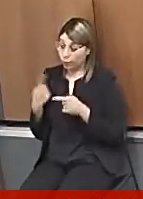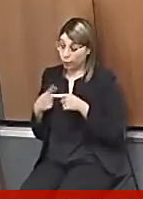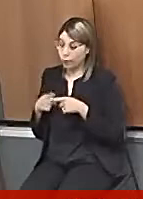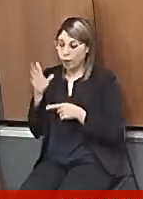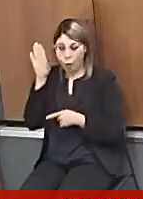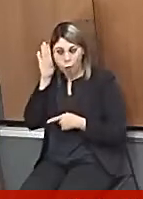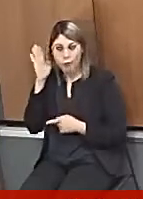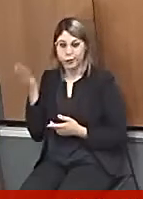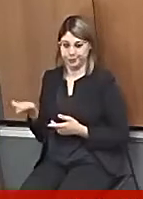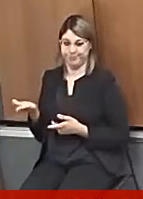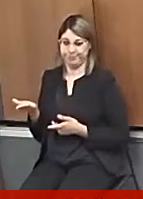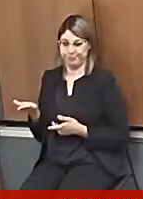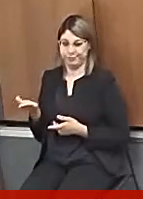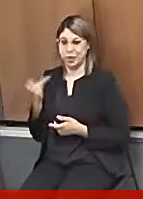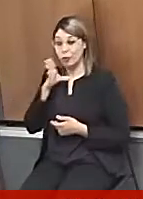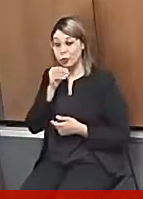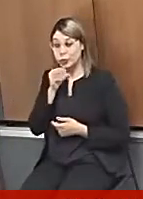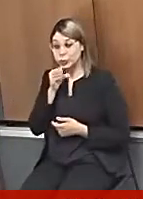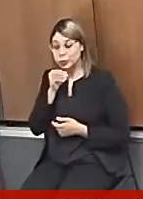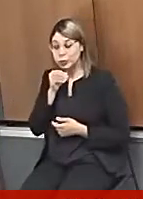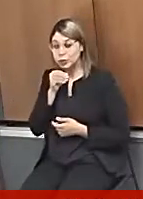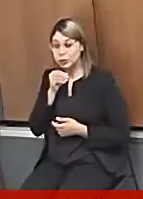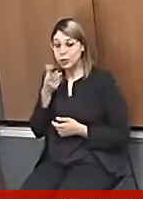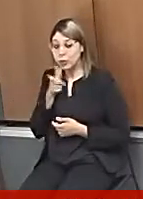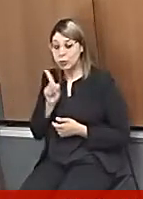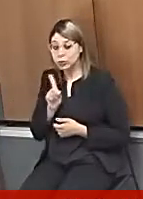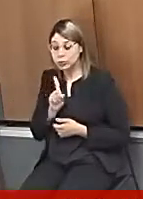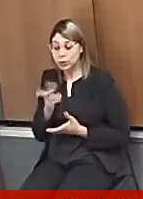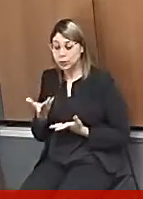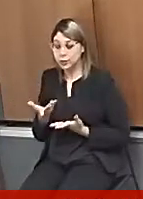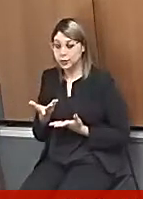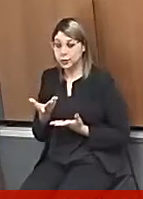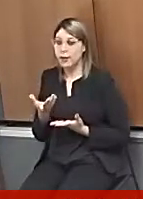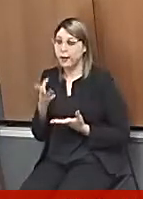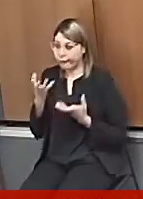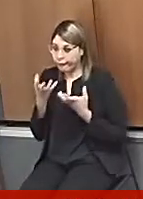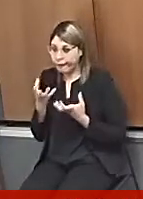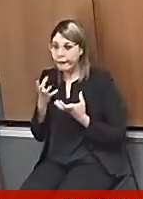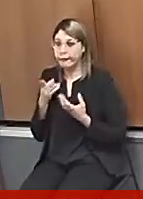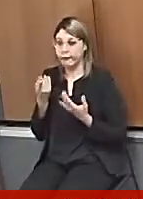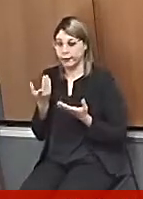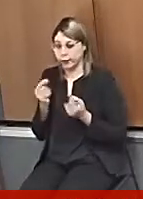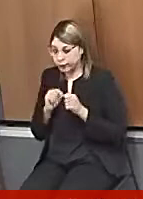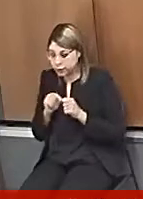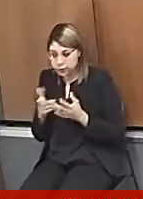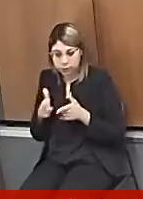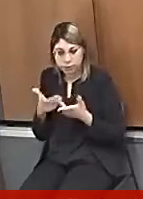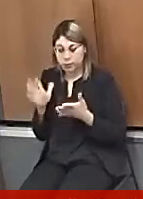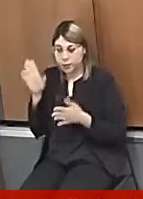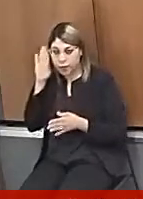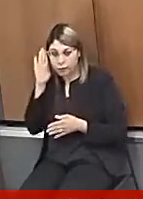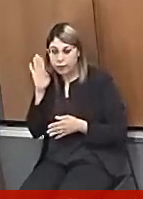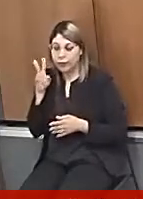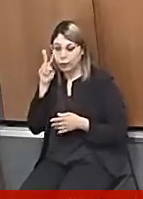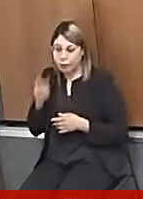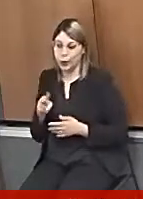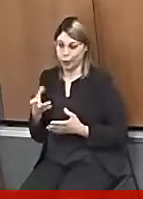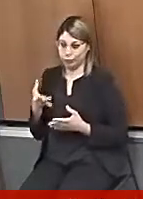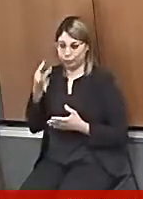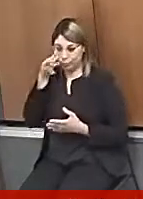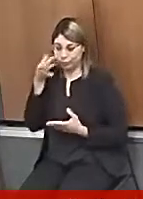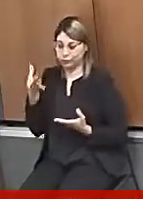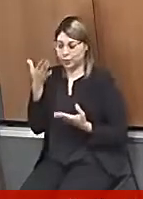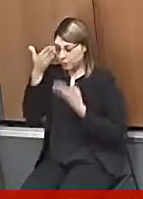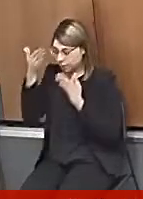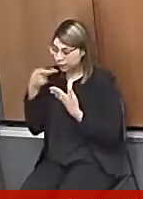ouviu funcionar não consegue chegar por mais que ela queira fazer mas ela viu e ouviu muito importante